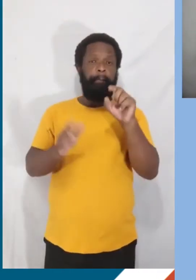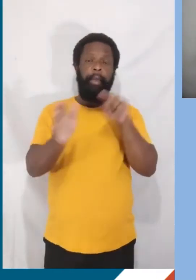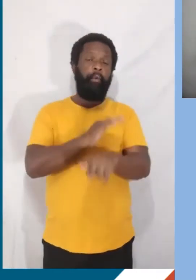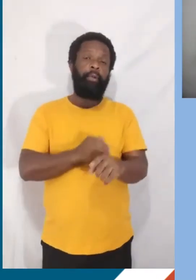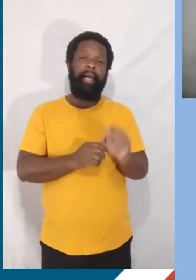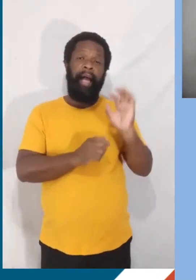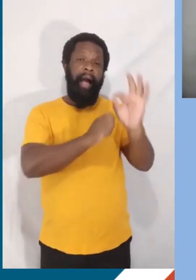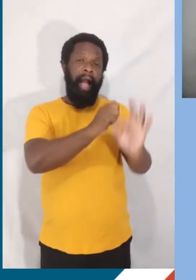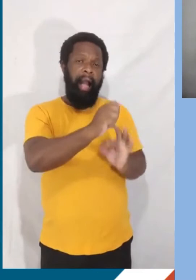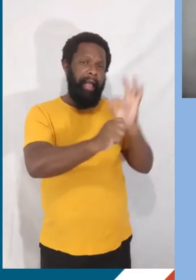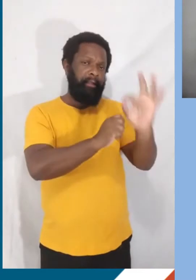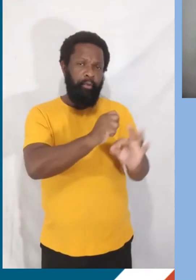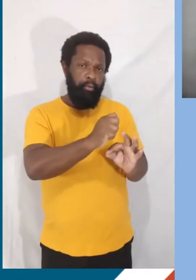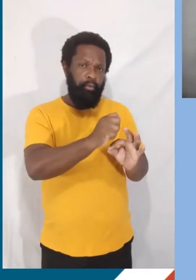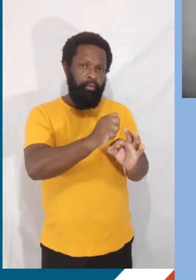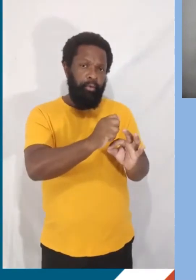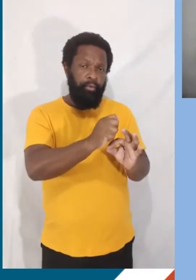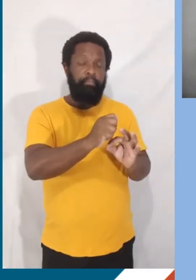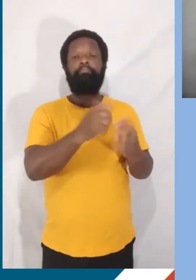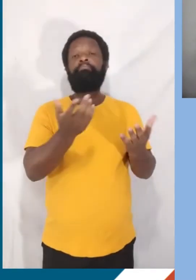seguinte. Se ele está perguntando átomos,